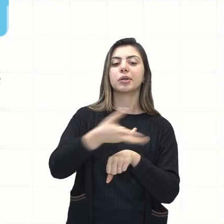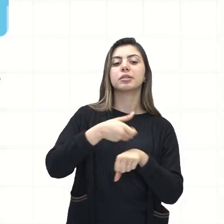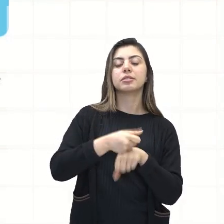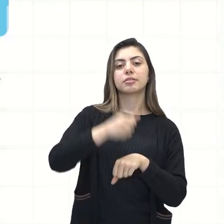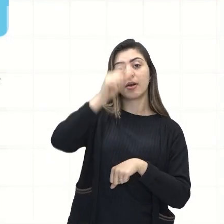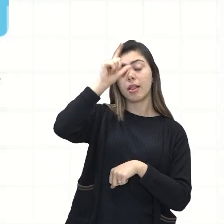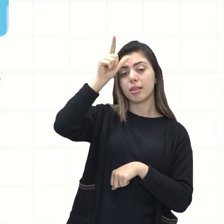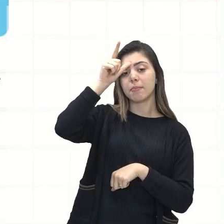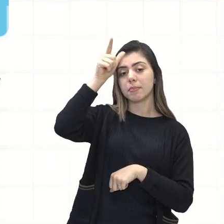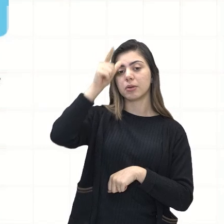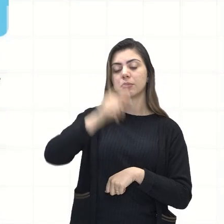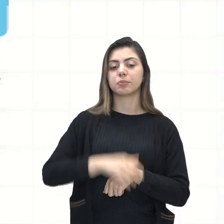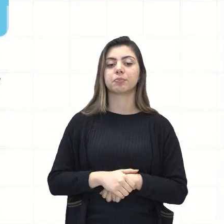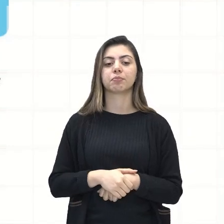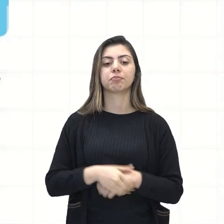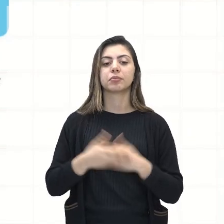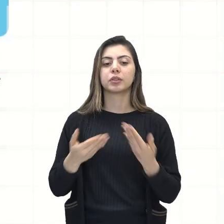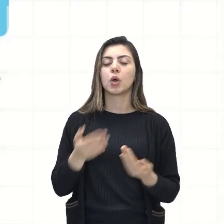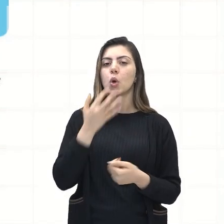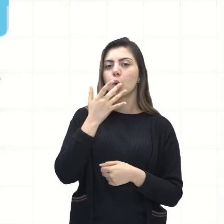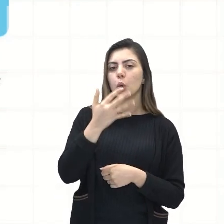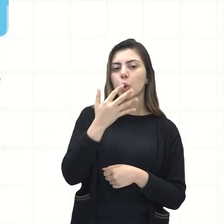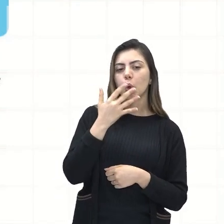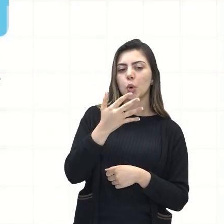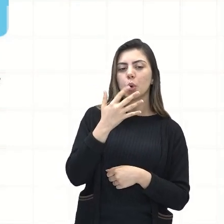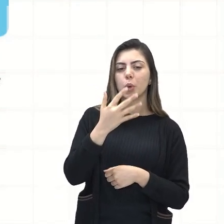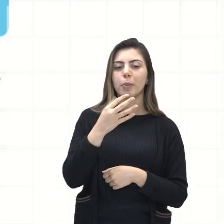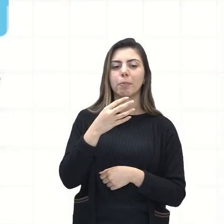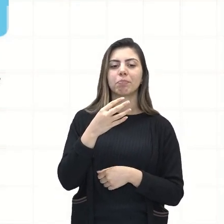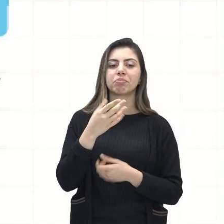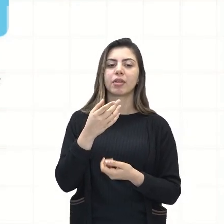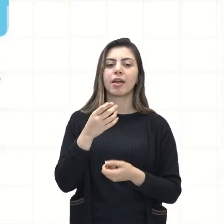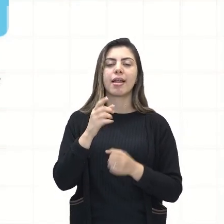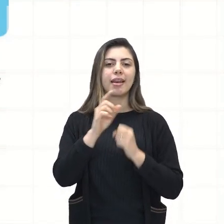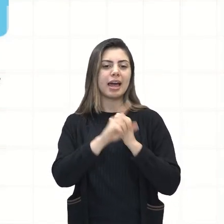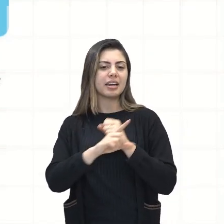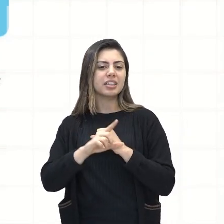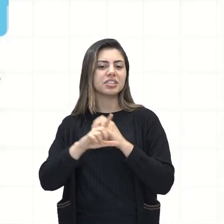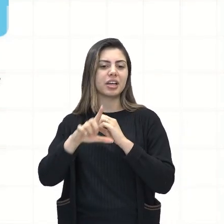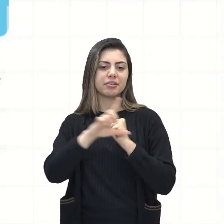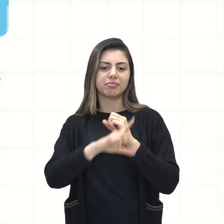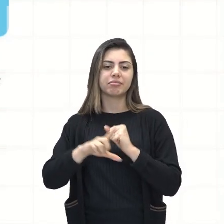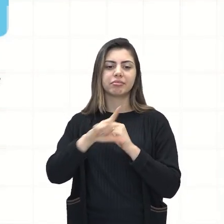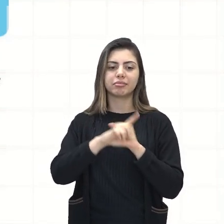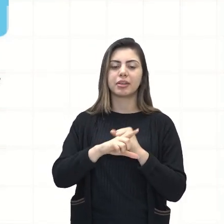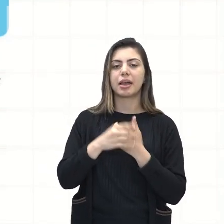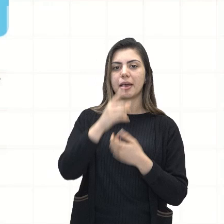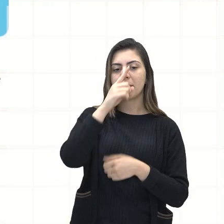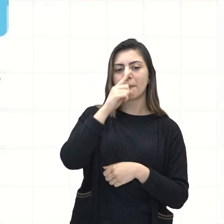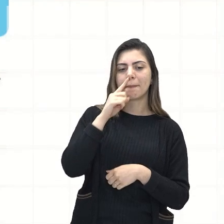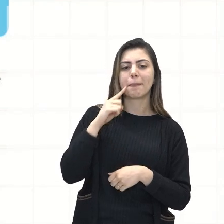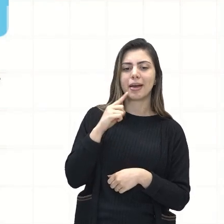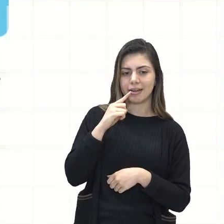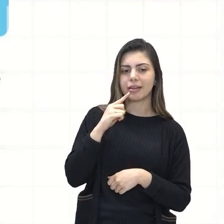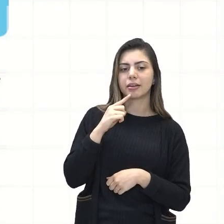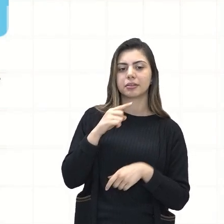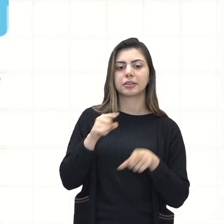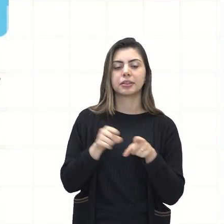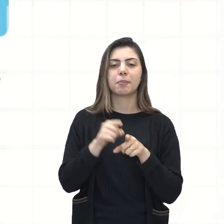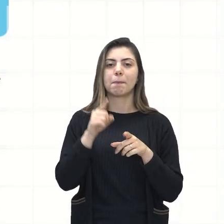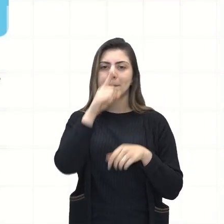africano. Esse tom aqui que parece tipo mostarda, né? Era de domínio belga, nessa região aqui, olha, na área